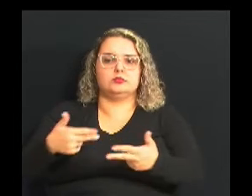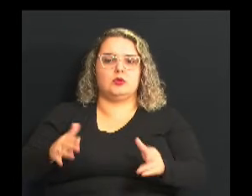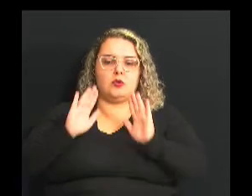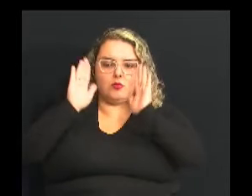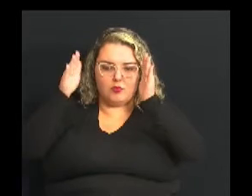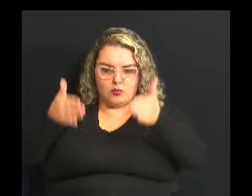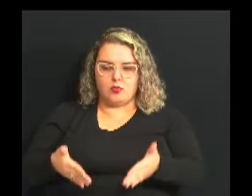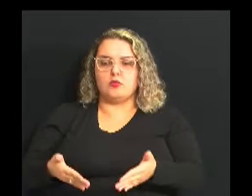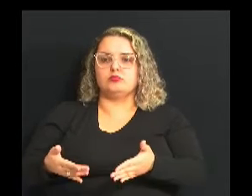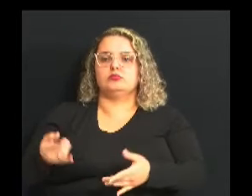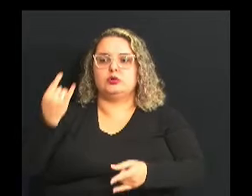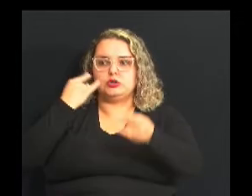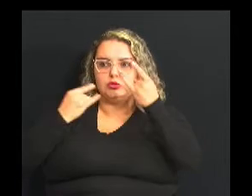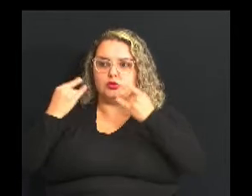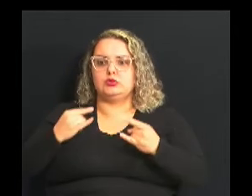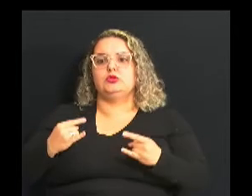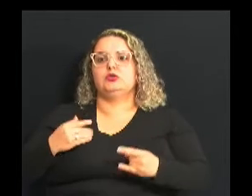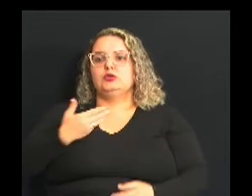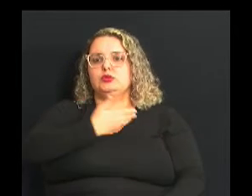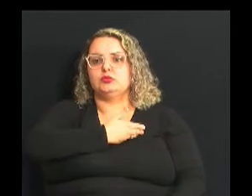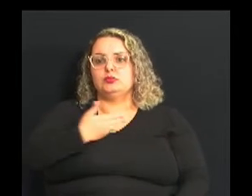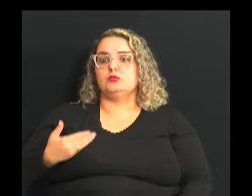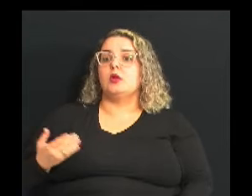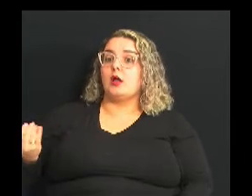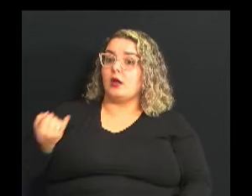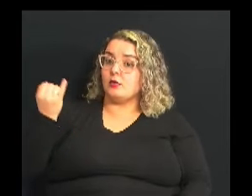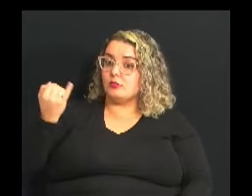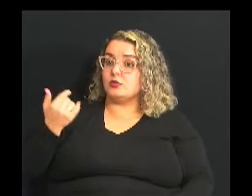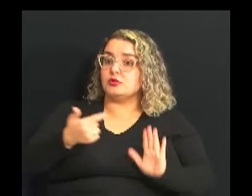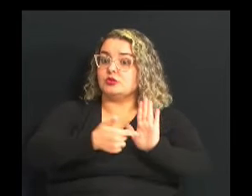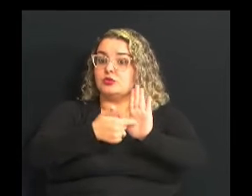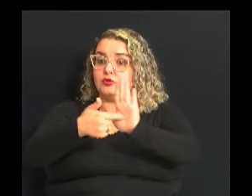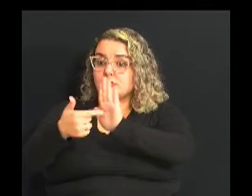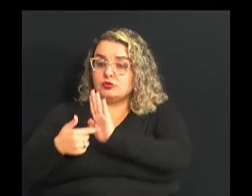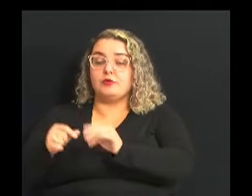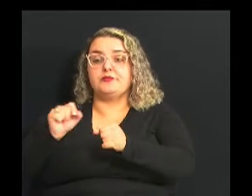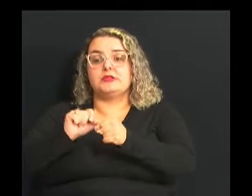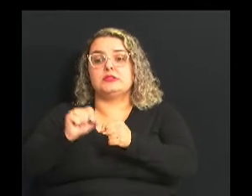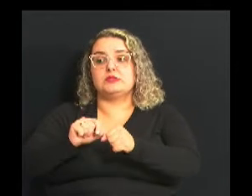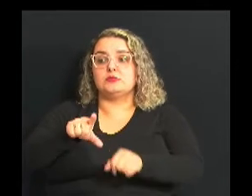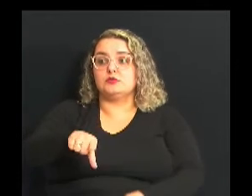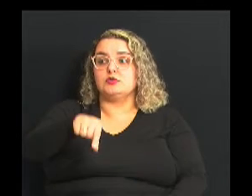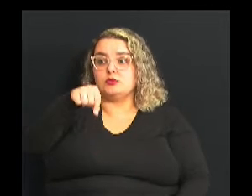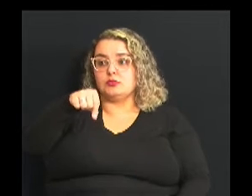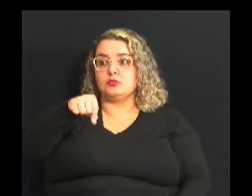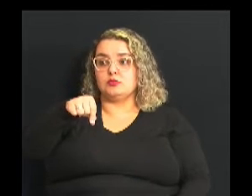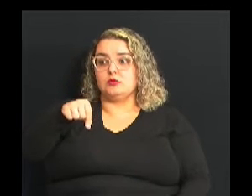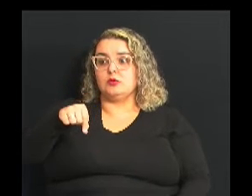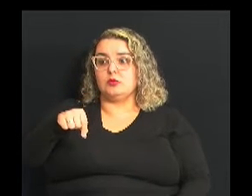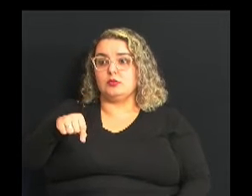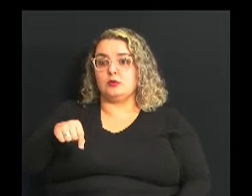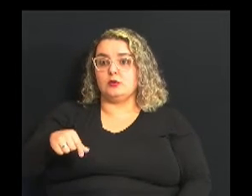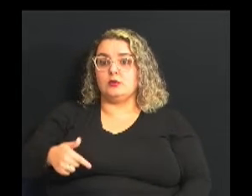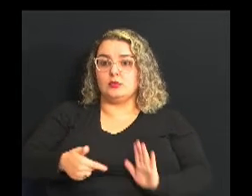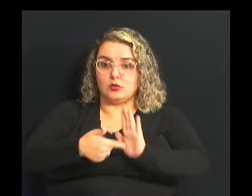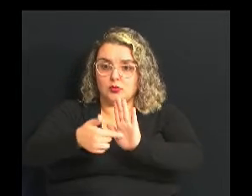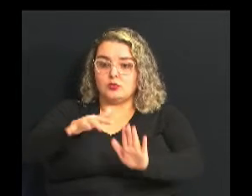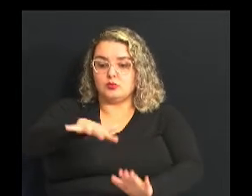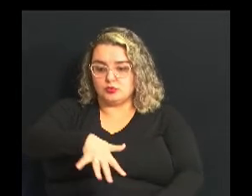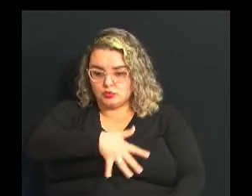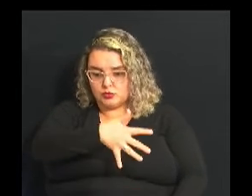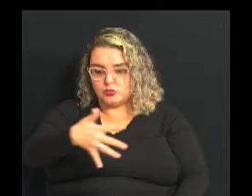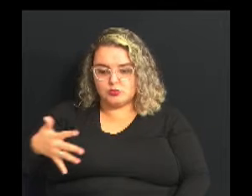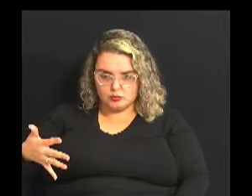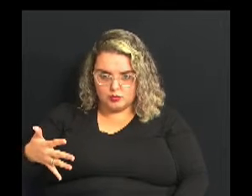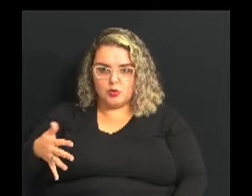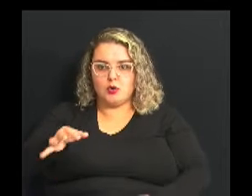de interesse público. Né? É importante destacar que nós fizemos uma opção, aí eu até trouxe a grade, né, para